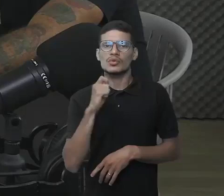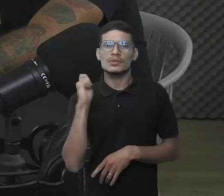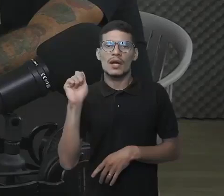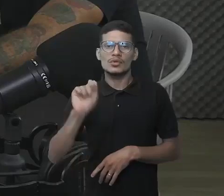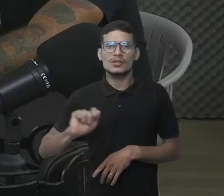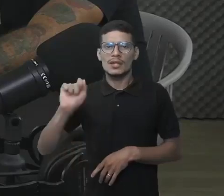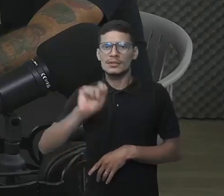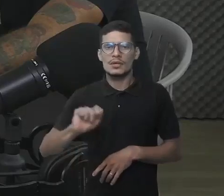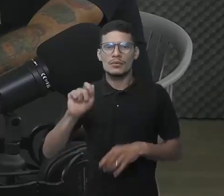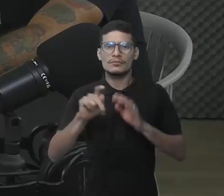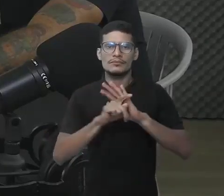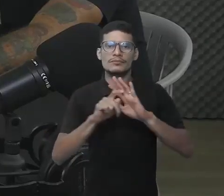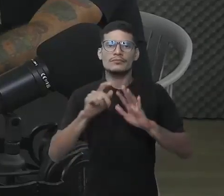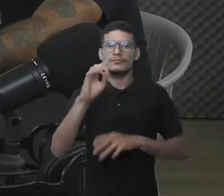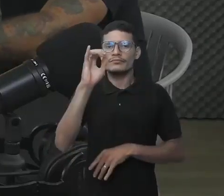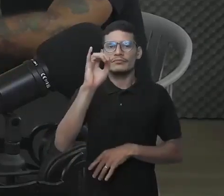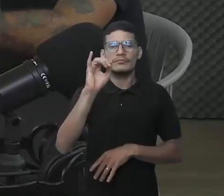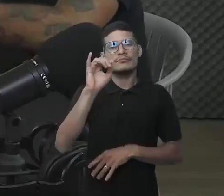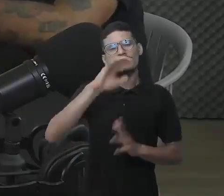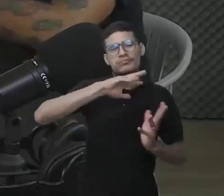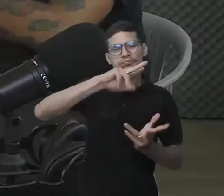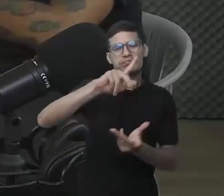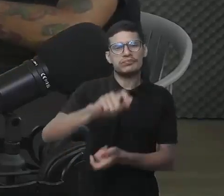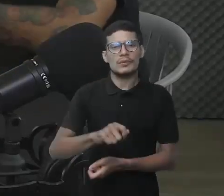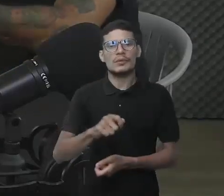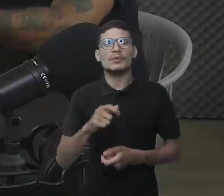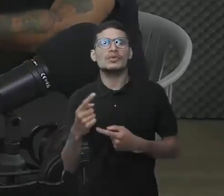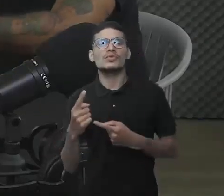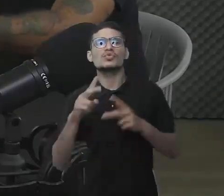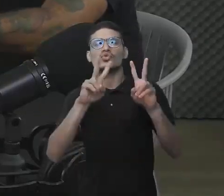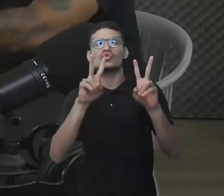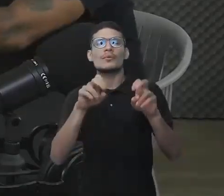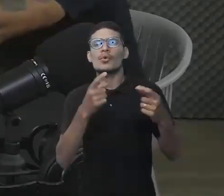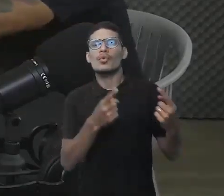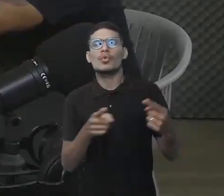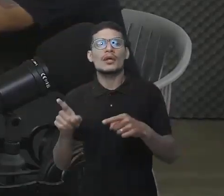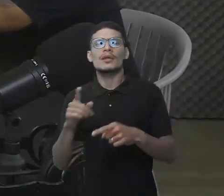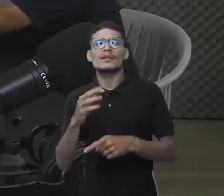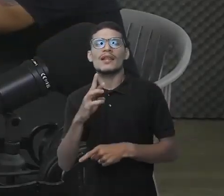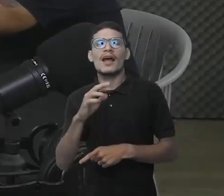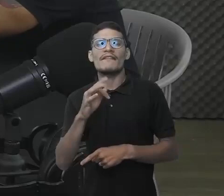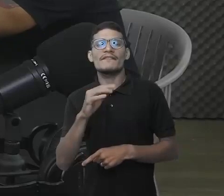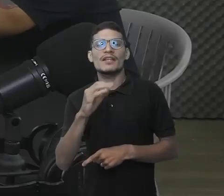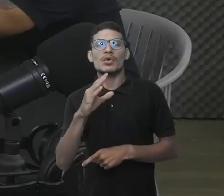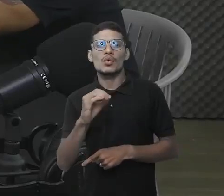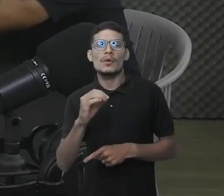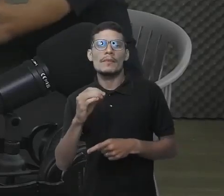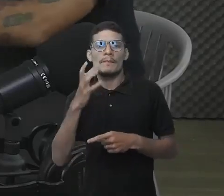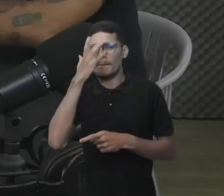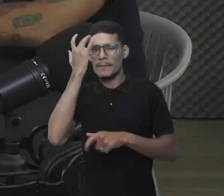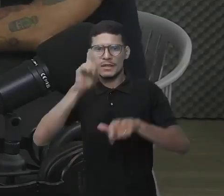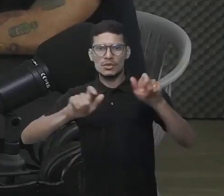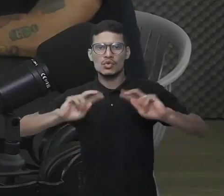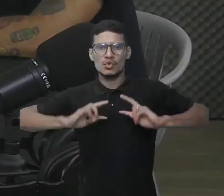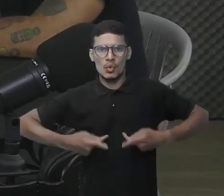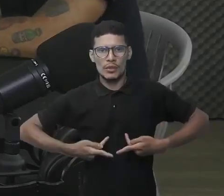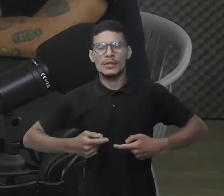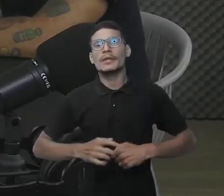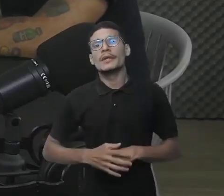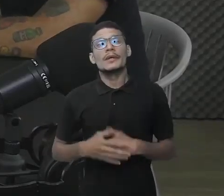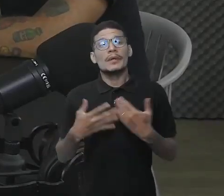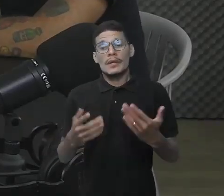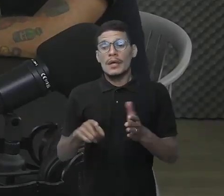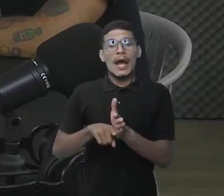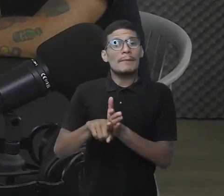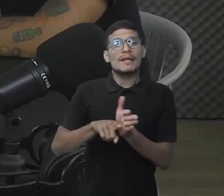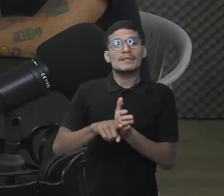tráfico de pessoas. Então, nós construímos Já. essa pesquisa, o projeto de pesquisa. Eu digo, na verdade, a gente fala que é